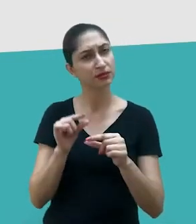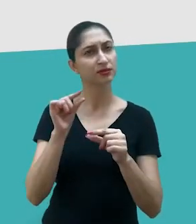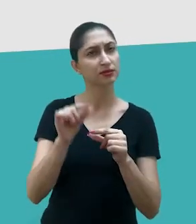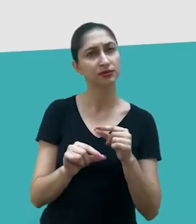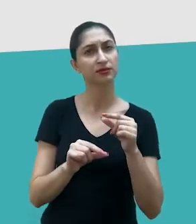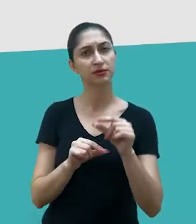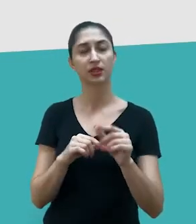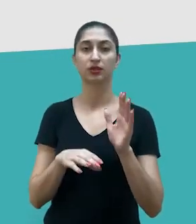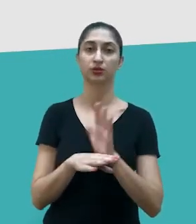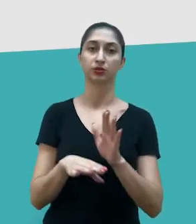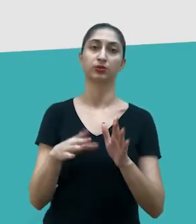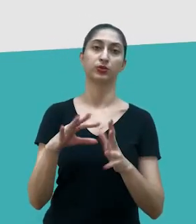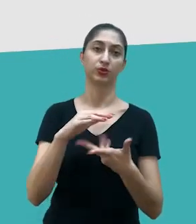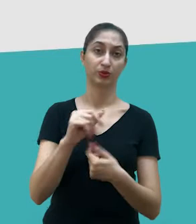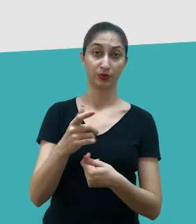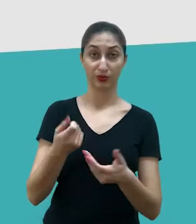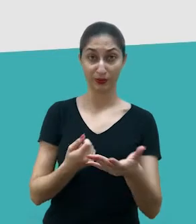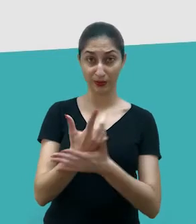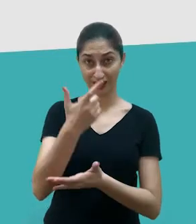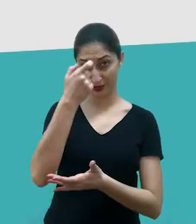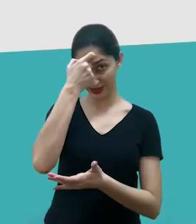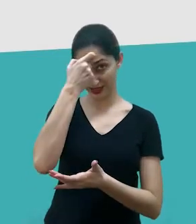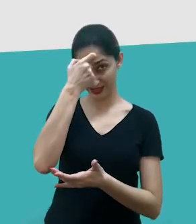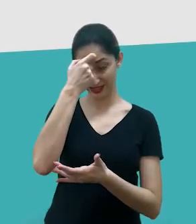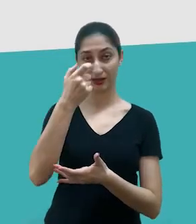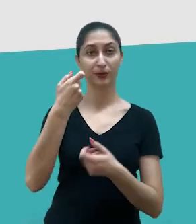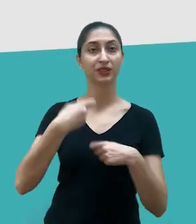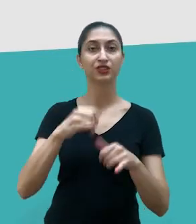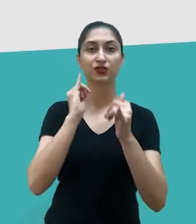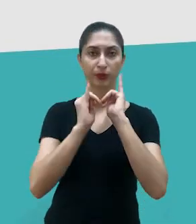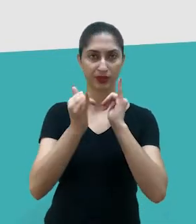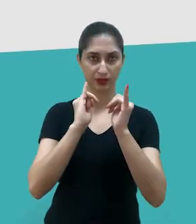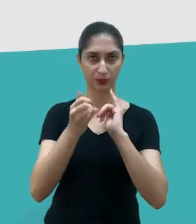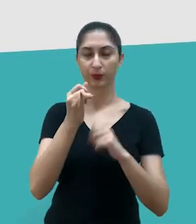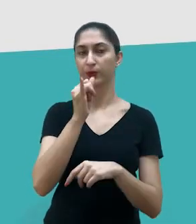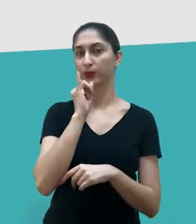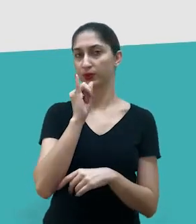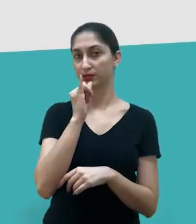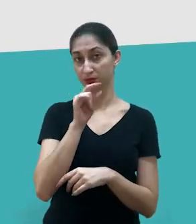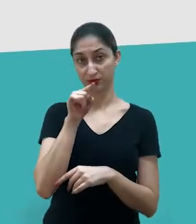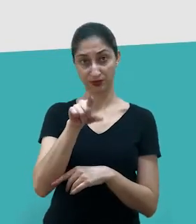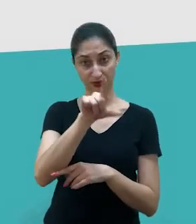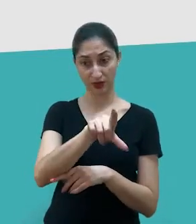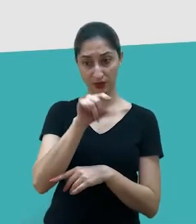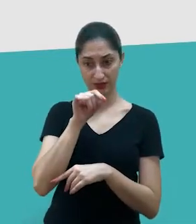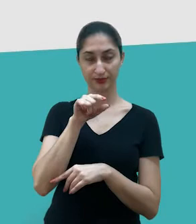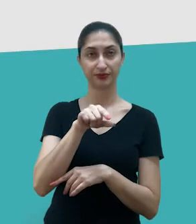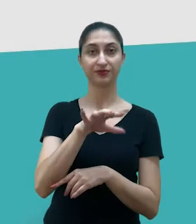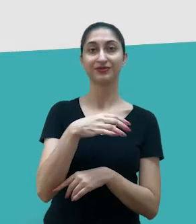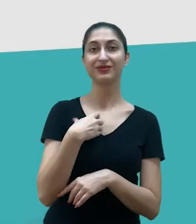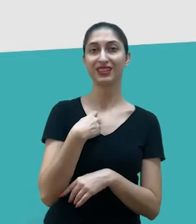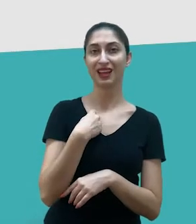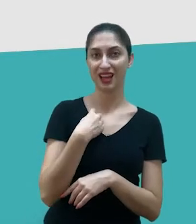gestos. Uma compra consciente, ela precisa de informação. Por exemplo, ao escolher entre uma peça de